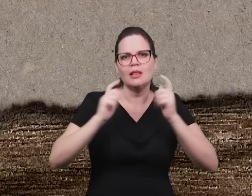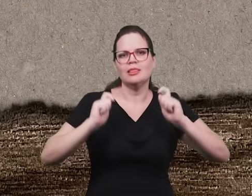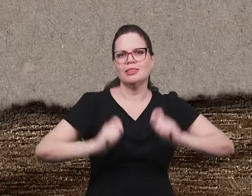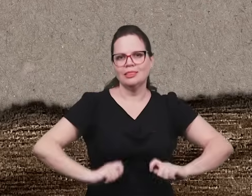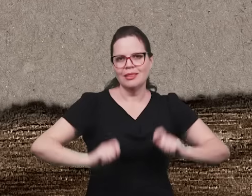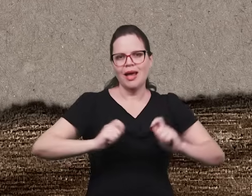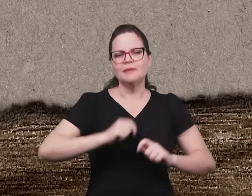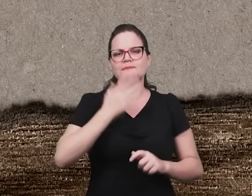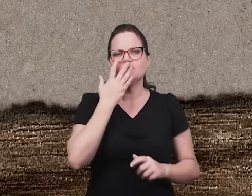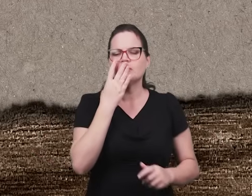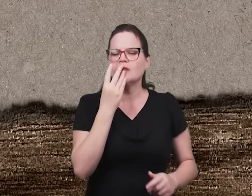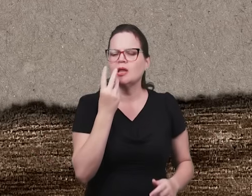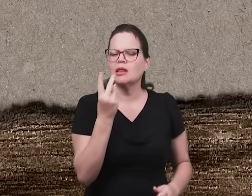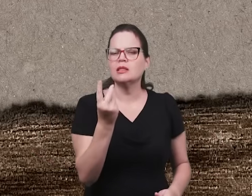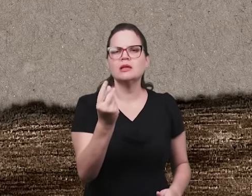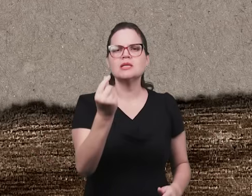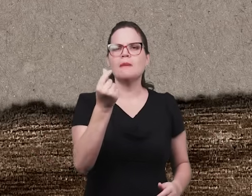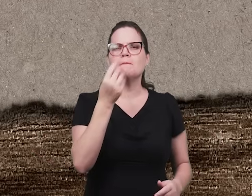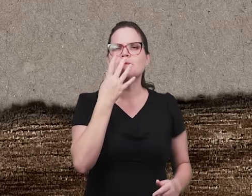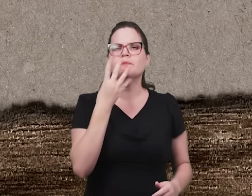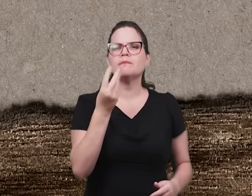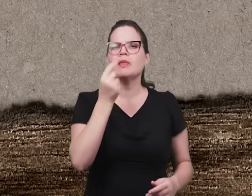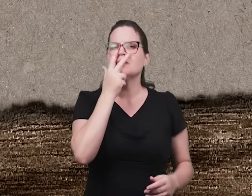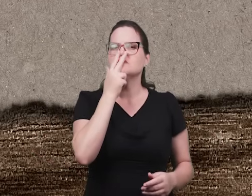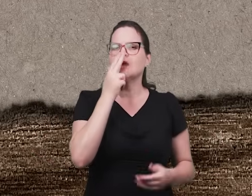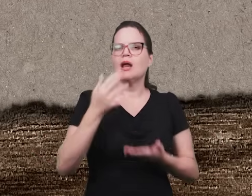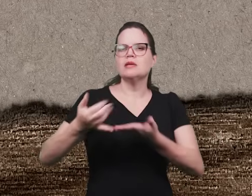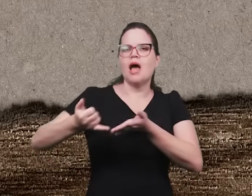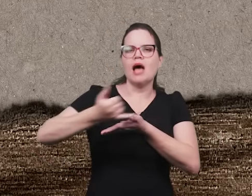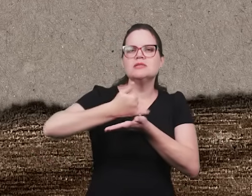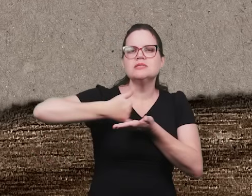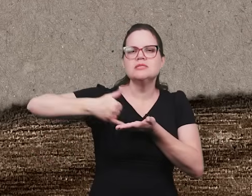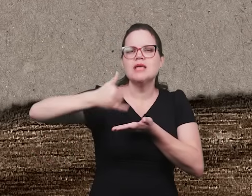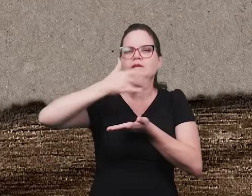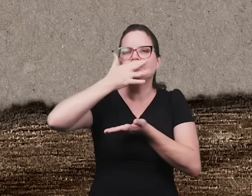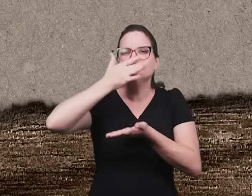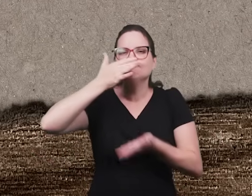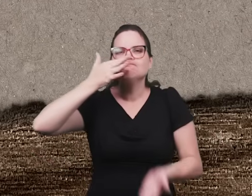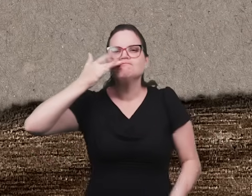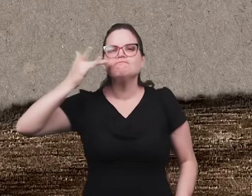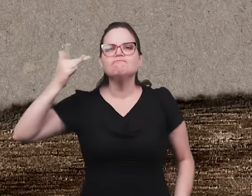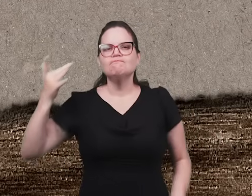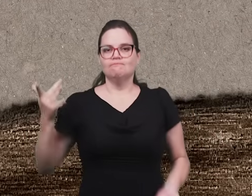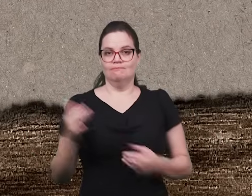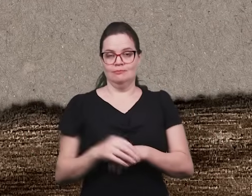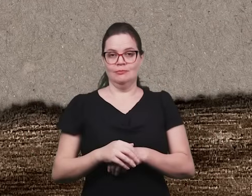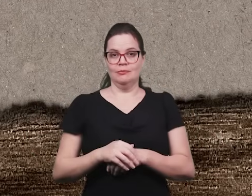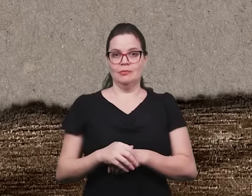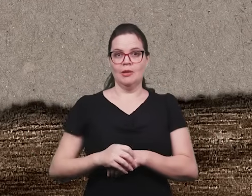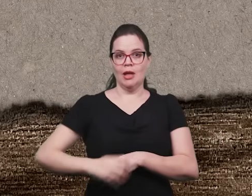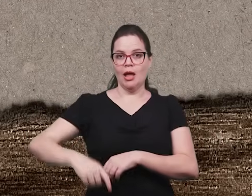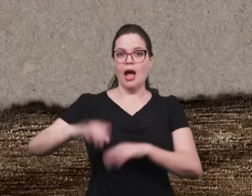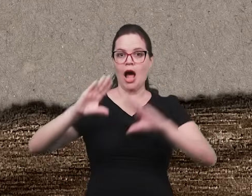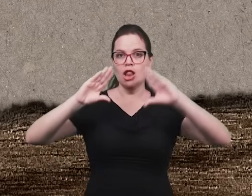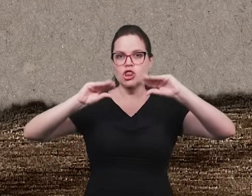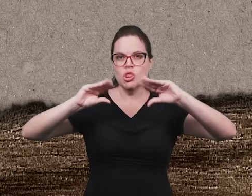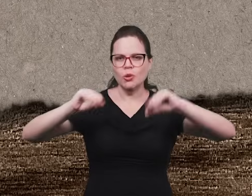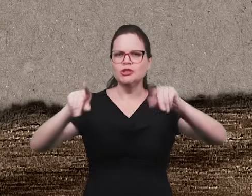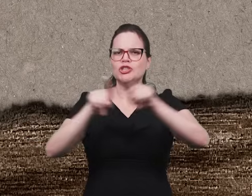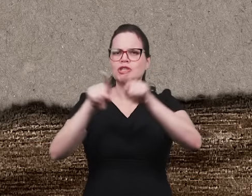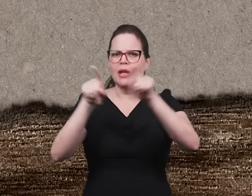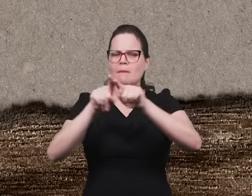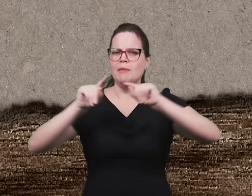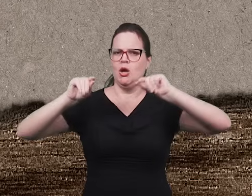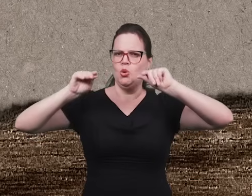seu sabor era como o sabor de azeite fresco. E quando o orvalho descia de noite sobre o